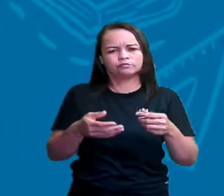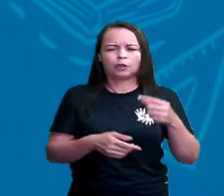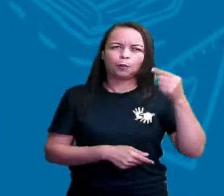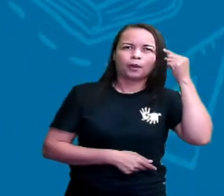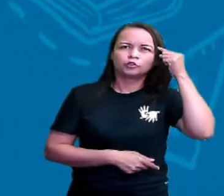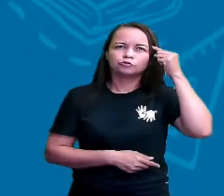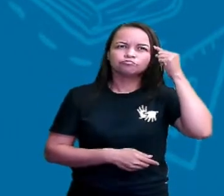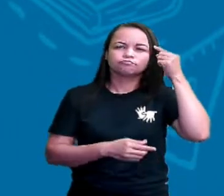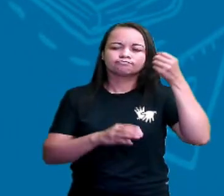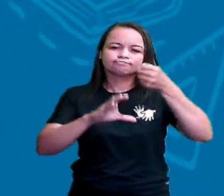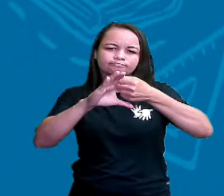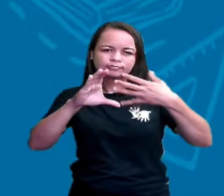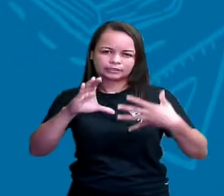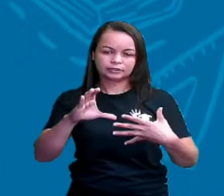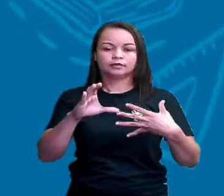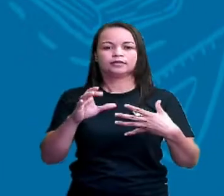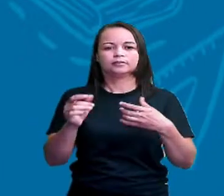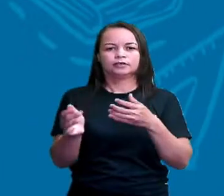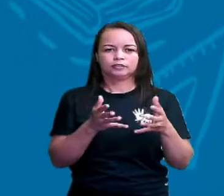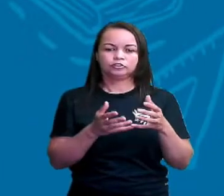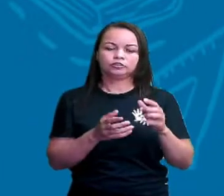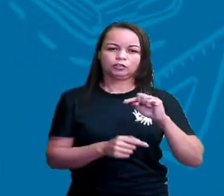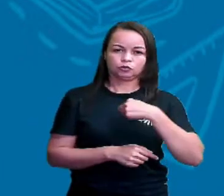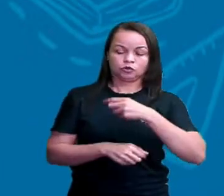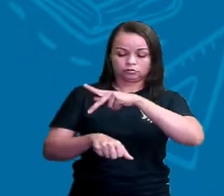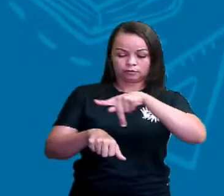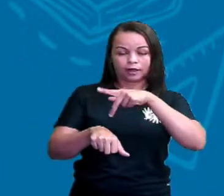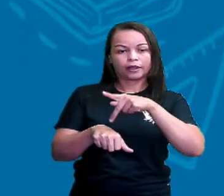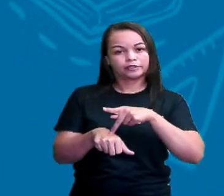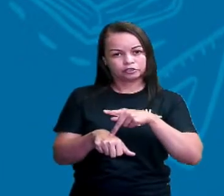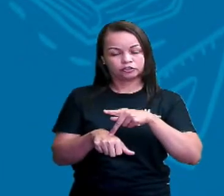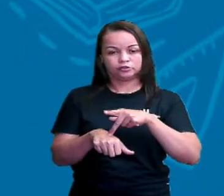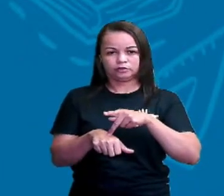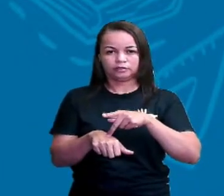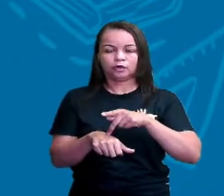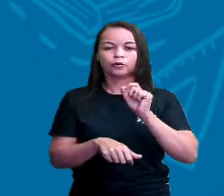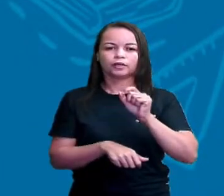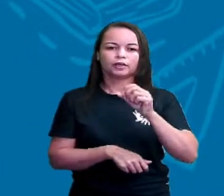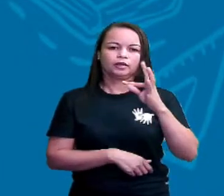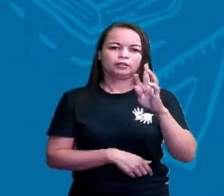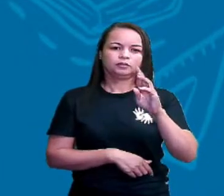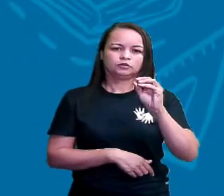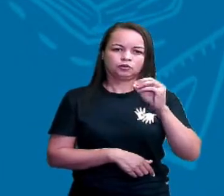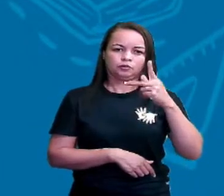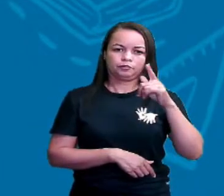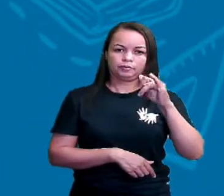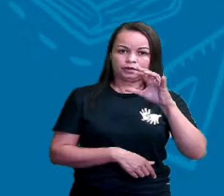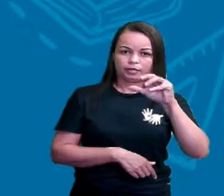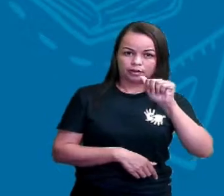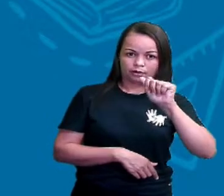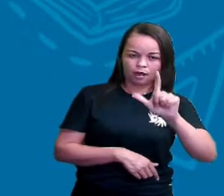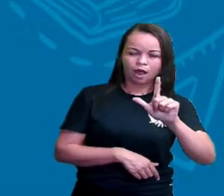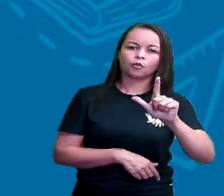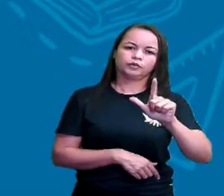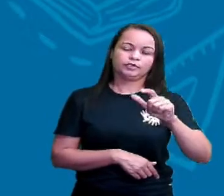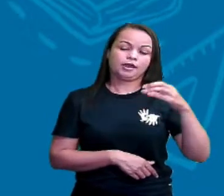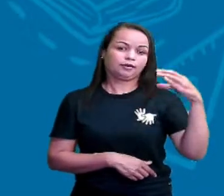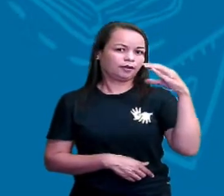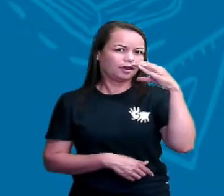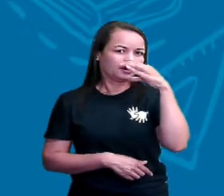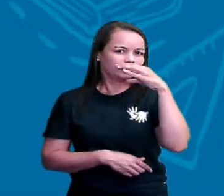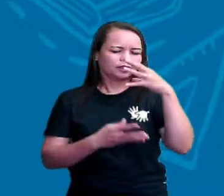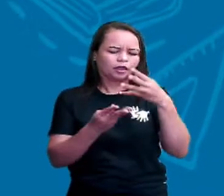as características do nosso país, do nosso Brasil. Nós vivemos num país tropical, num país que é quente e úmido, né? Em